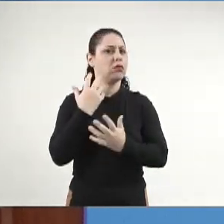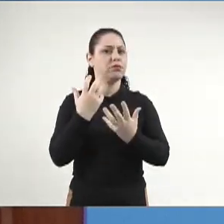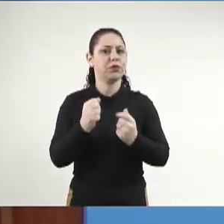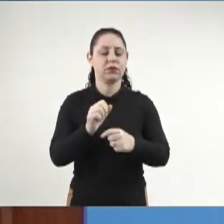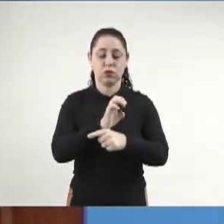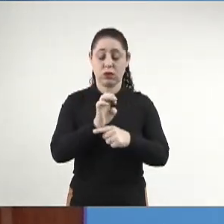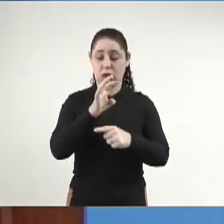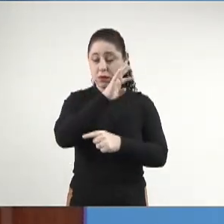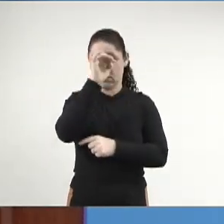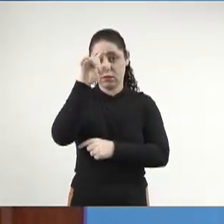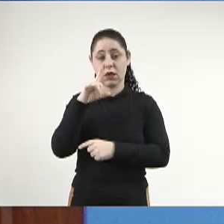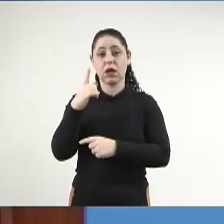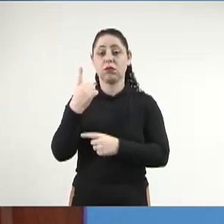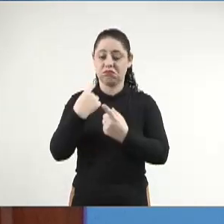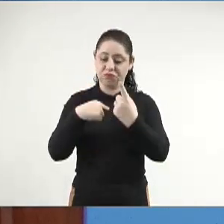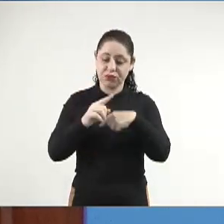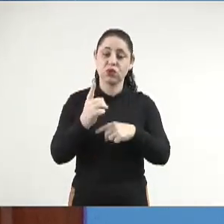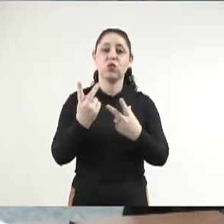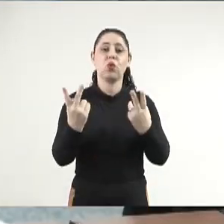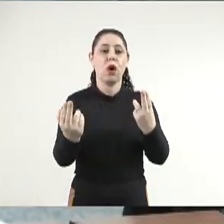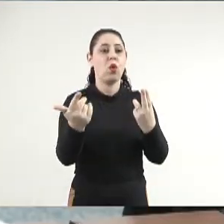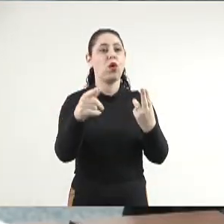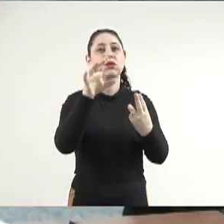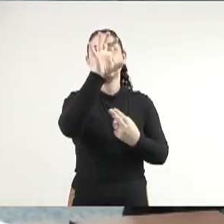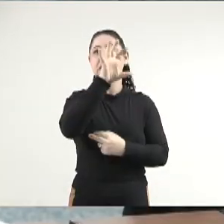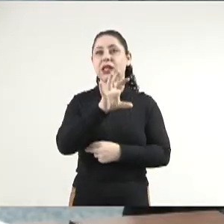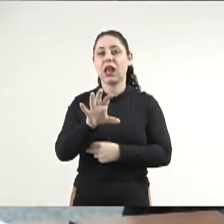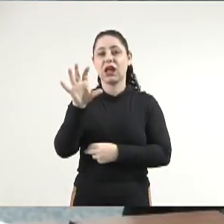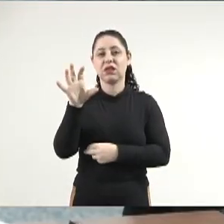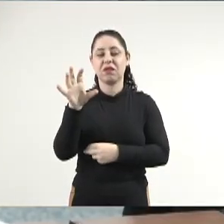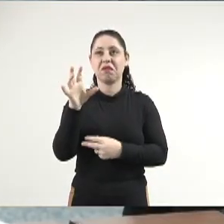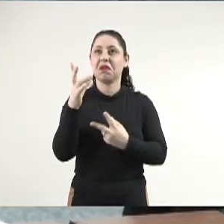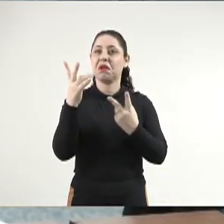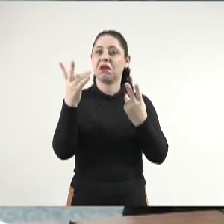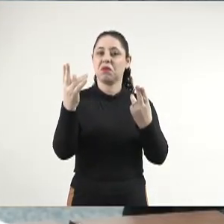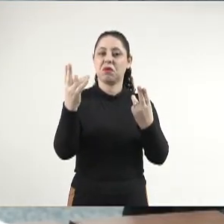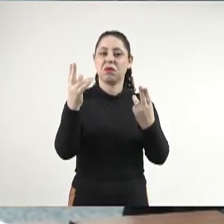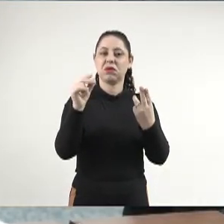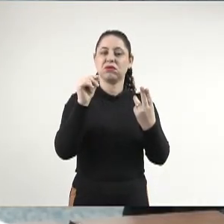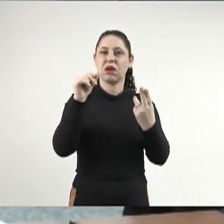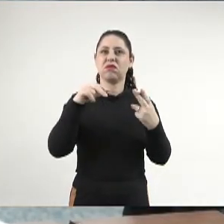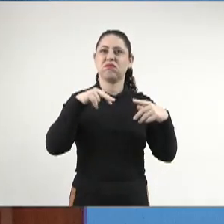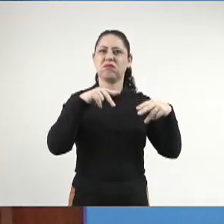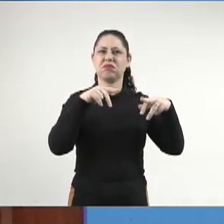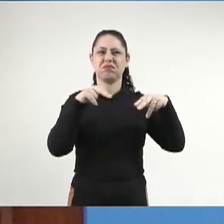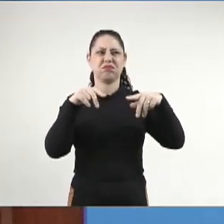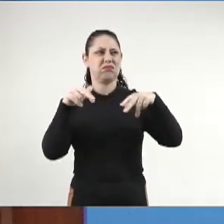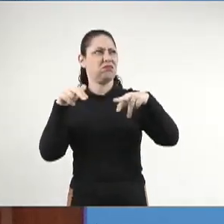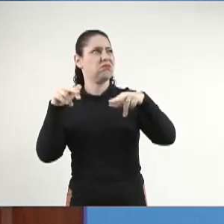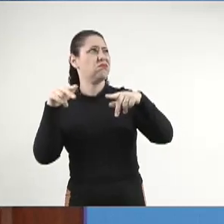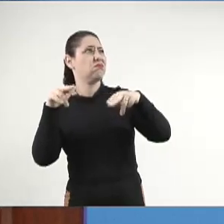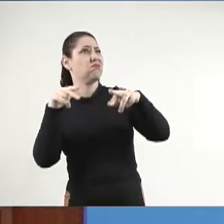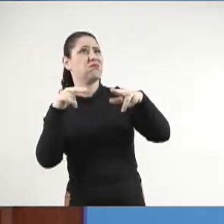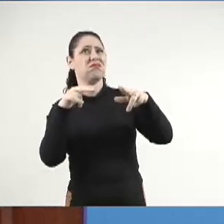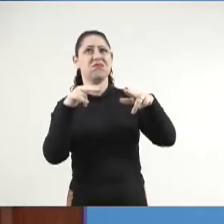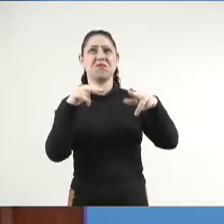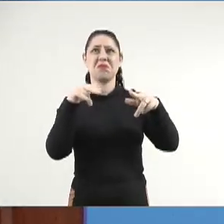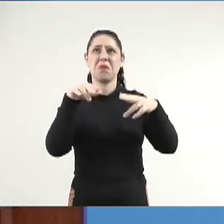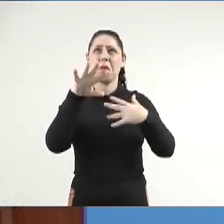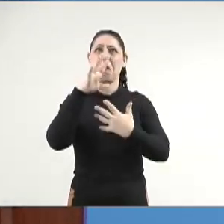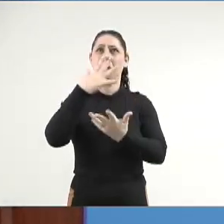né, se torne, como tornaram-se outros estados, né, você anda pela cidade, é uma